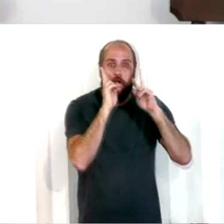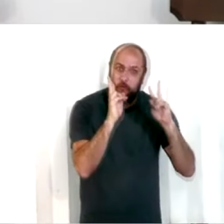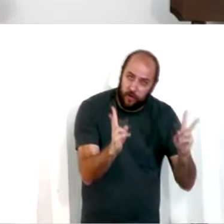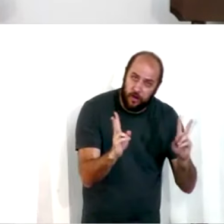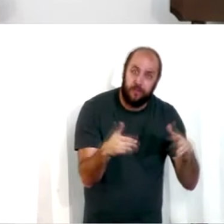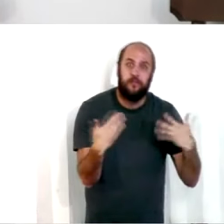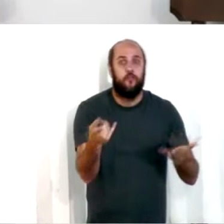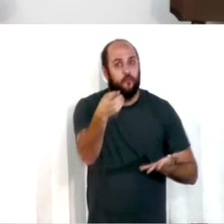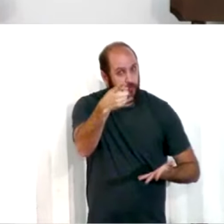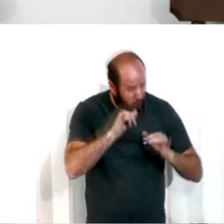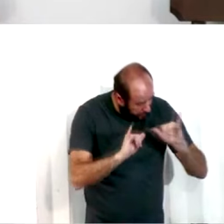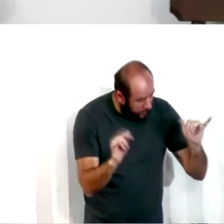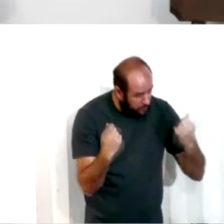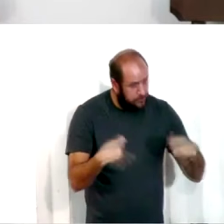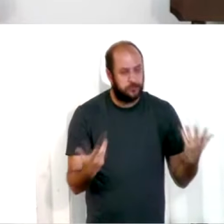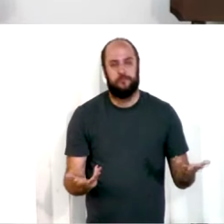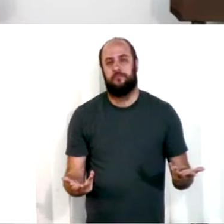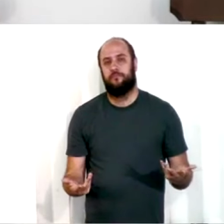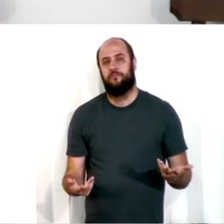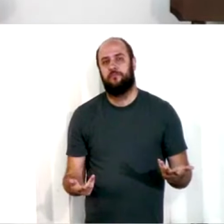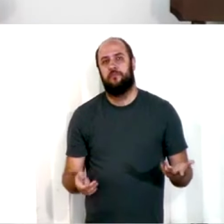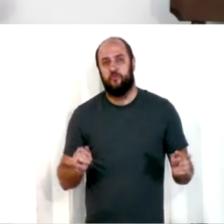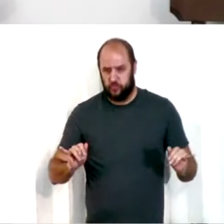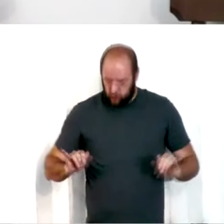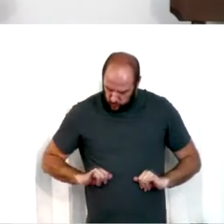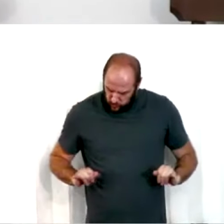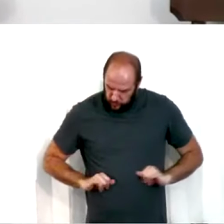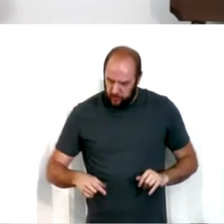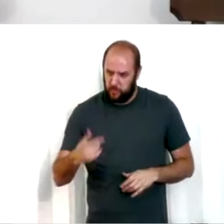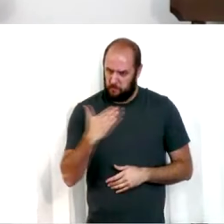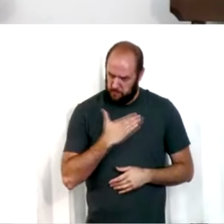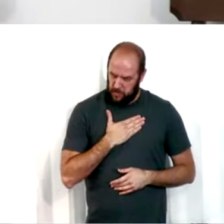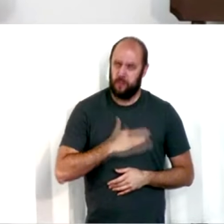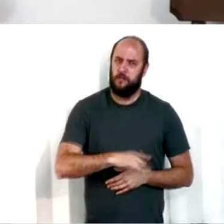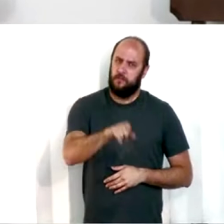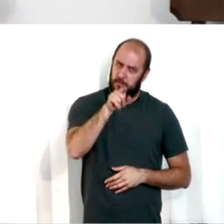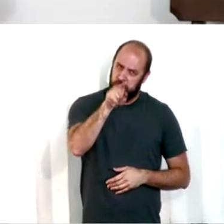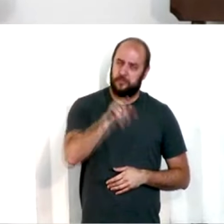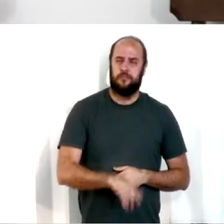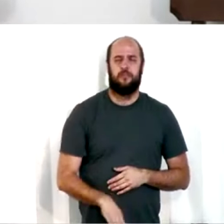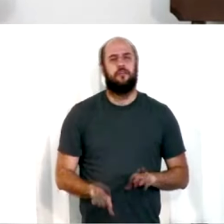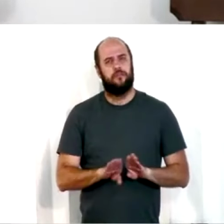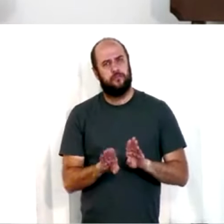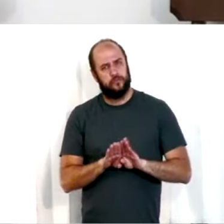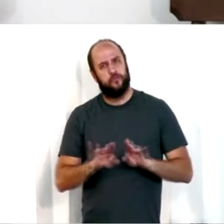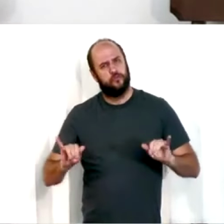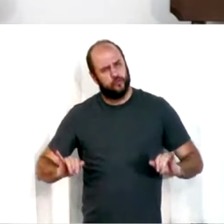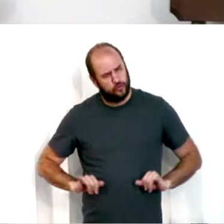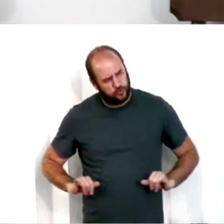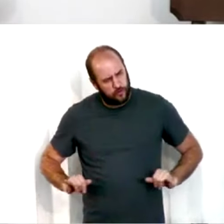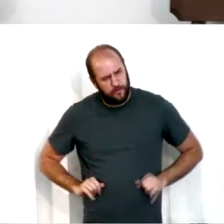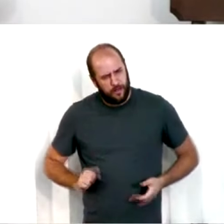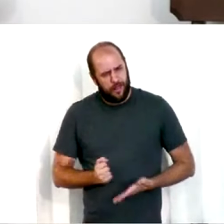precisa falar. Este sofrimento pertence a mim e a você. O sofrimento de